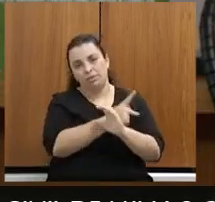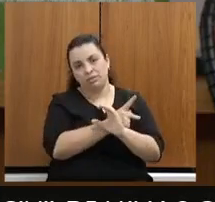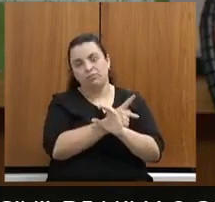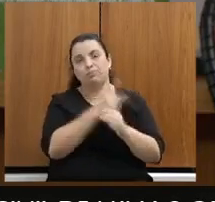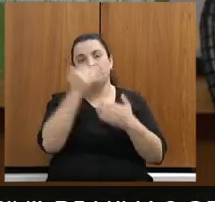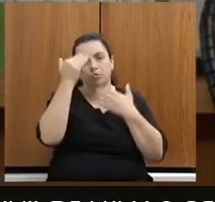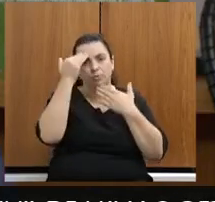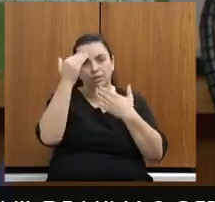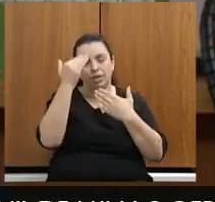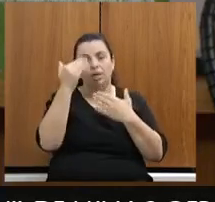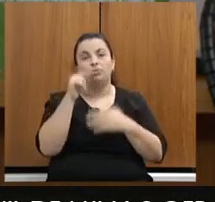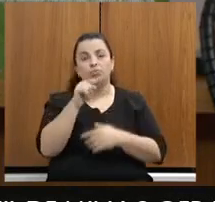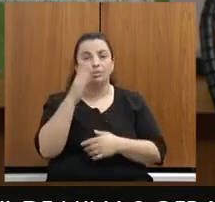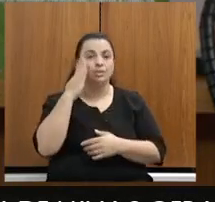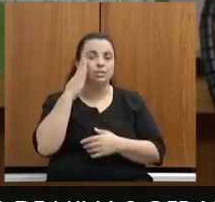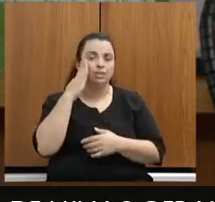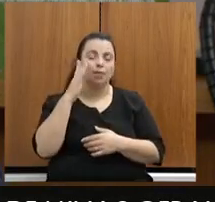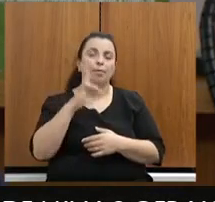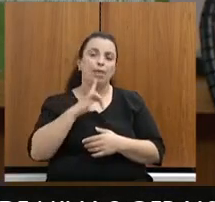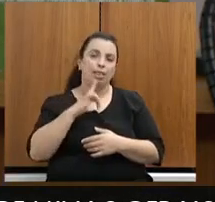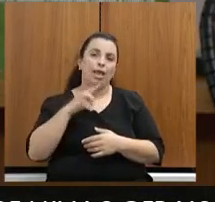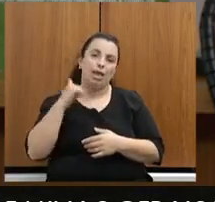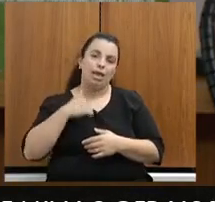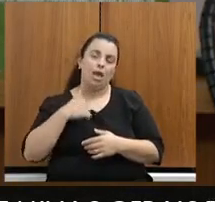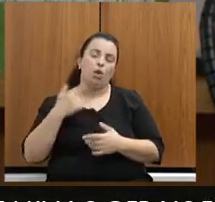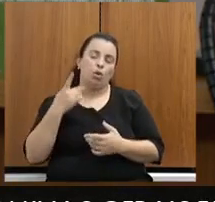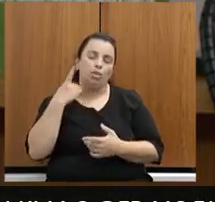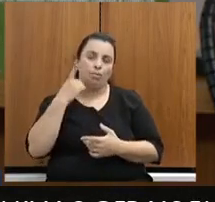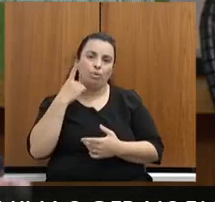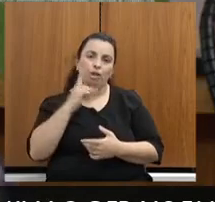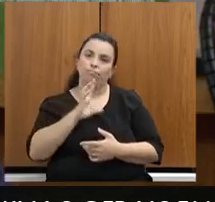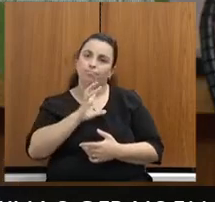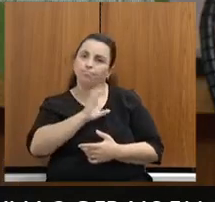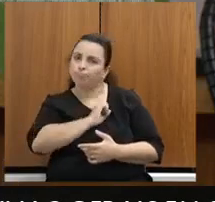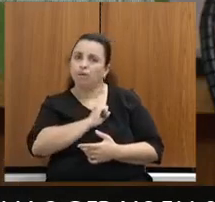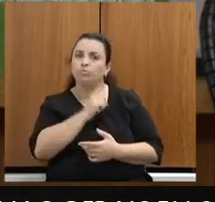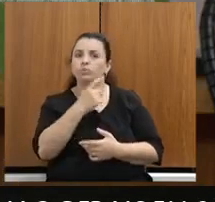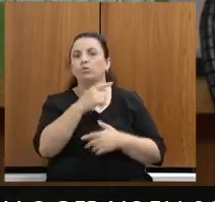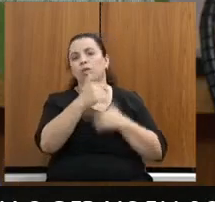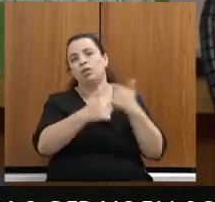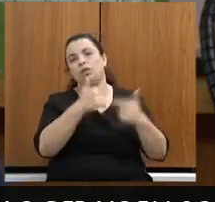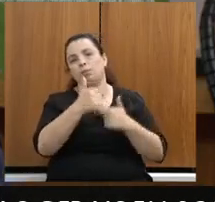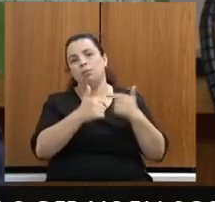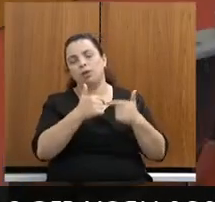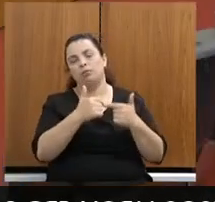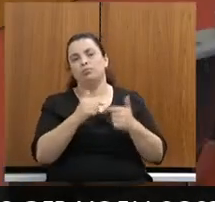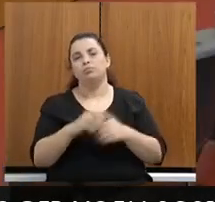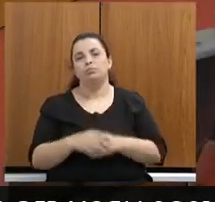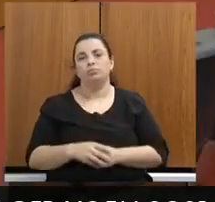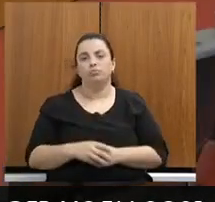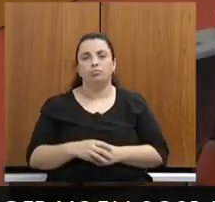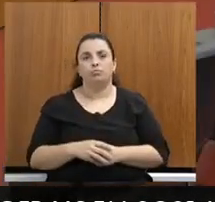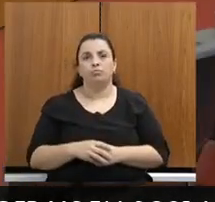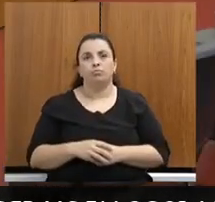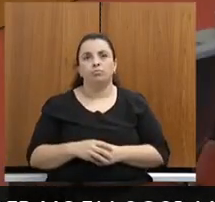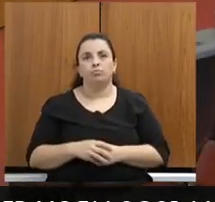obrigado e você sabe que tem um deputado aqui que gosta demais do trabalho de vossa excelência